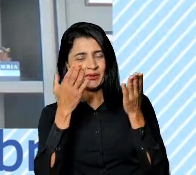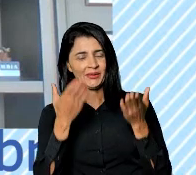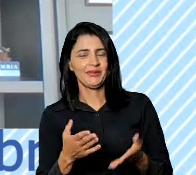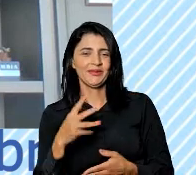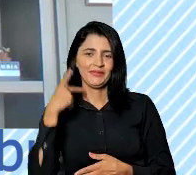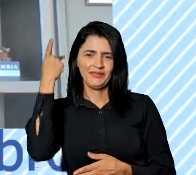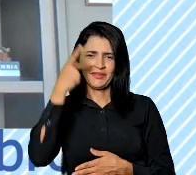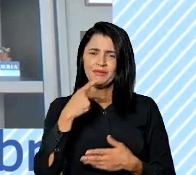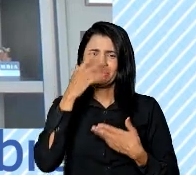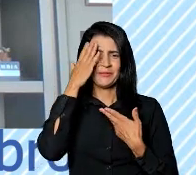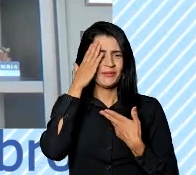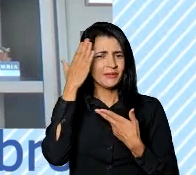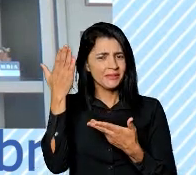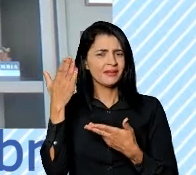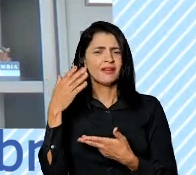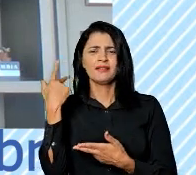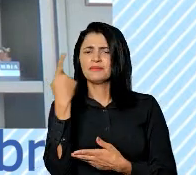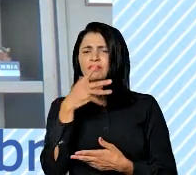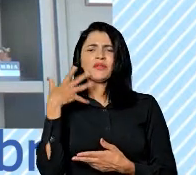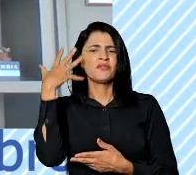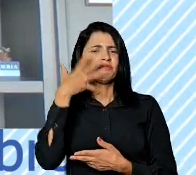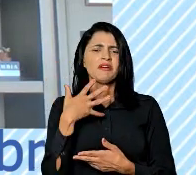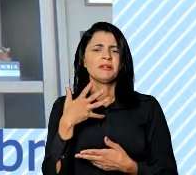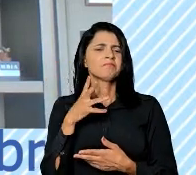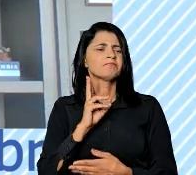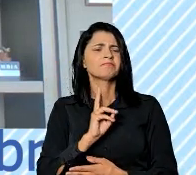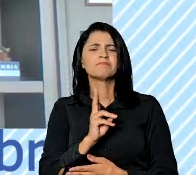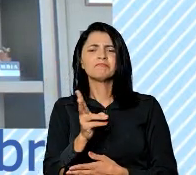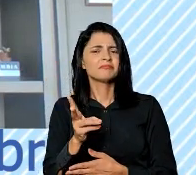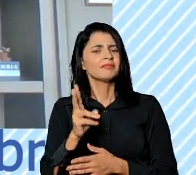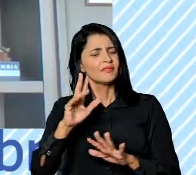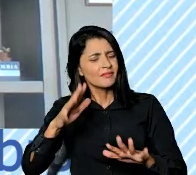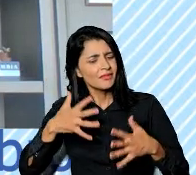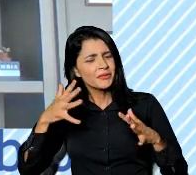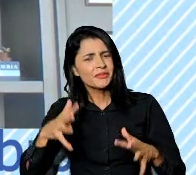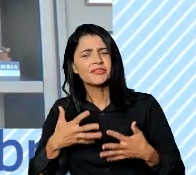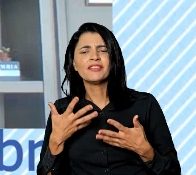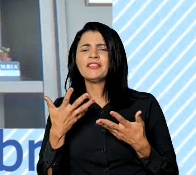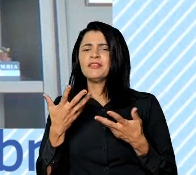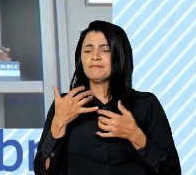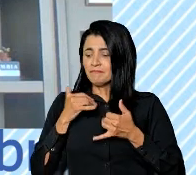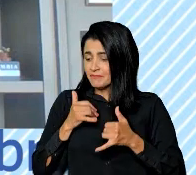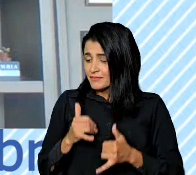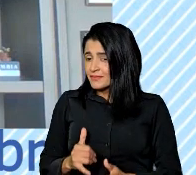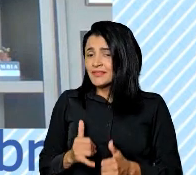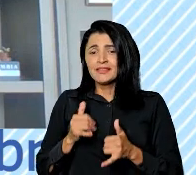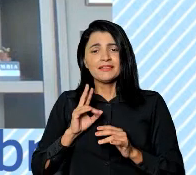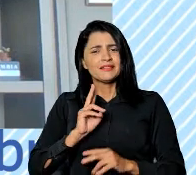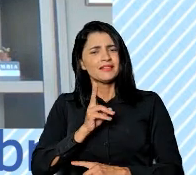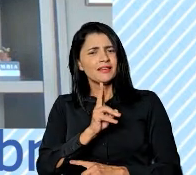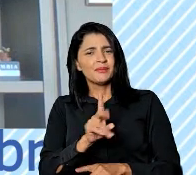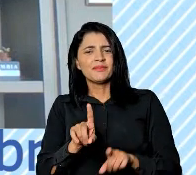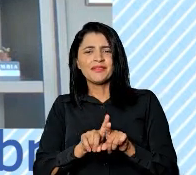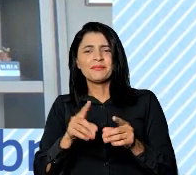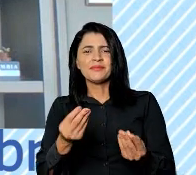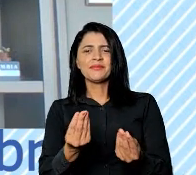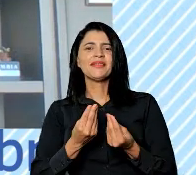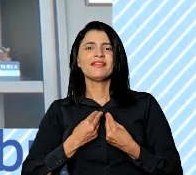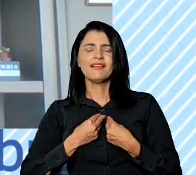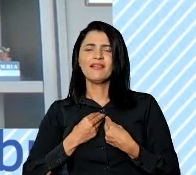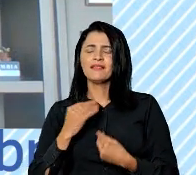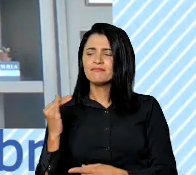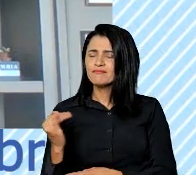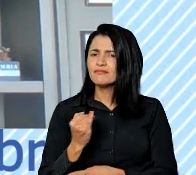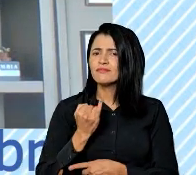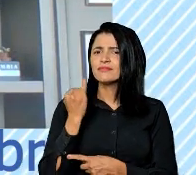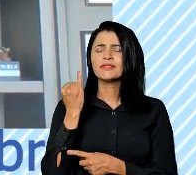muito obrigada. A sua fala sempre nos motiva, nos energiza e traz a importância, não